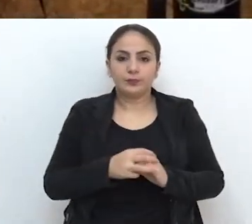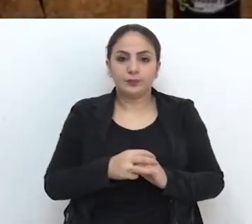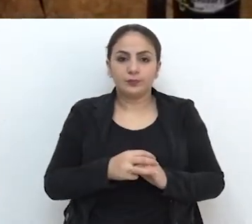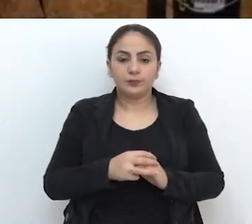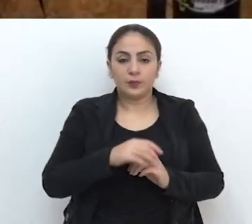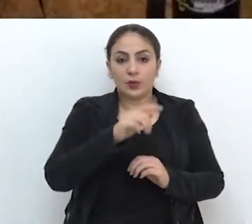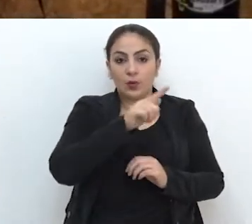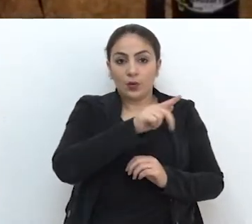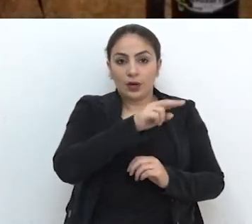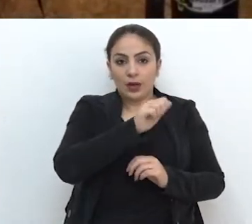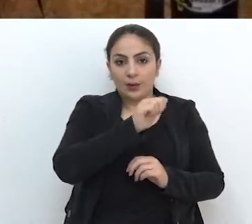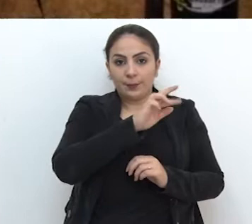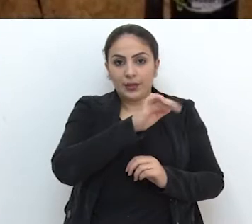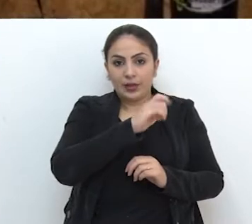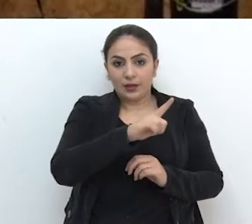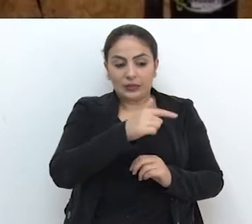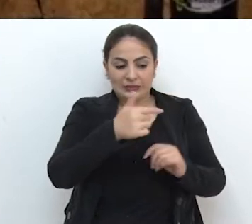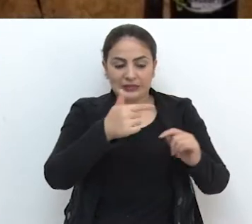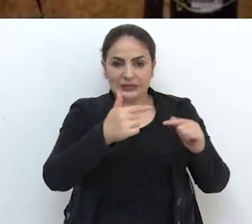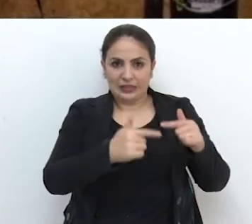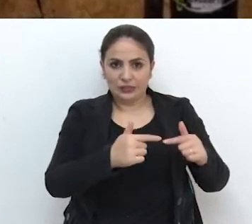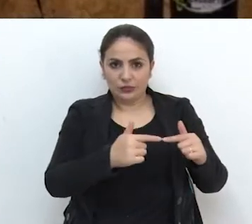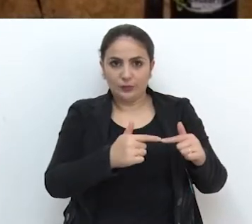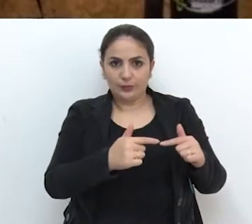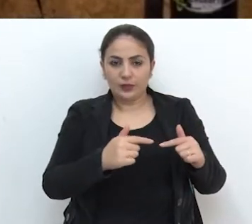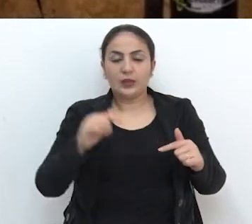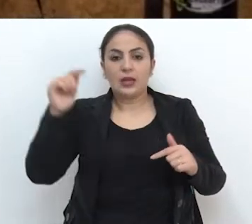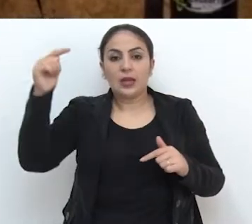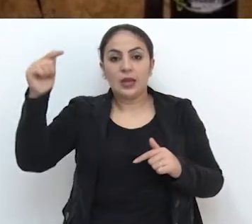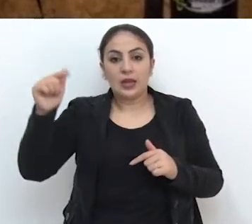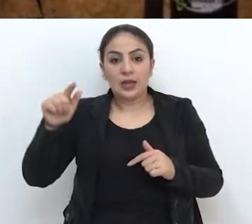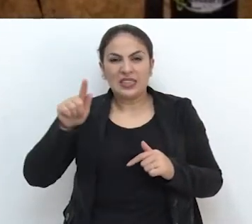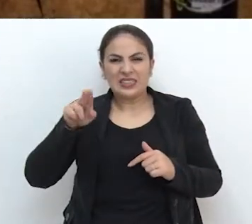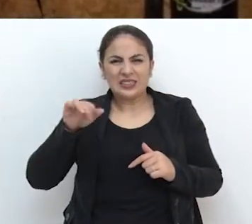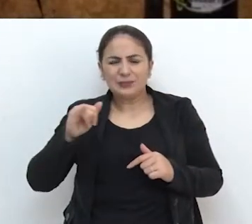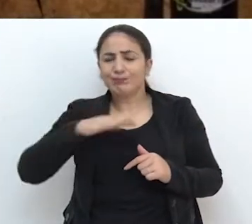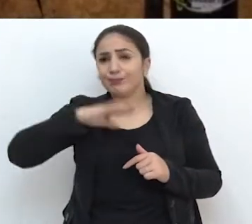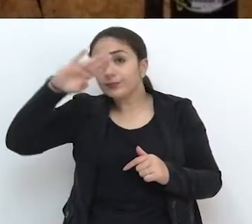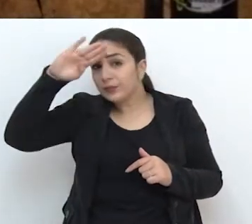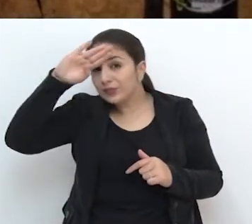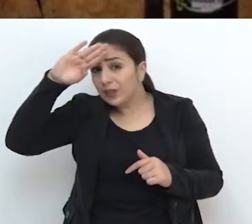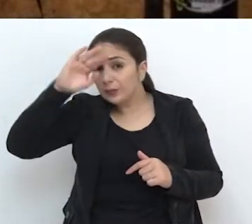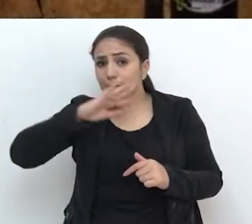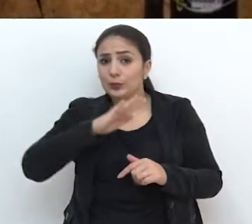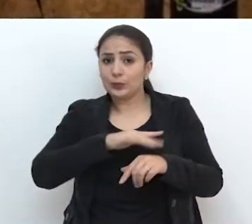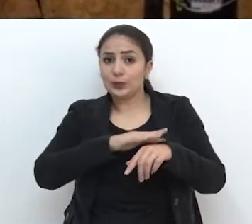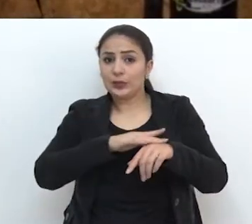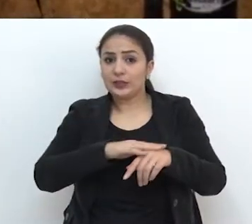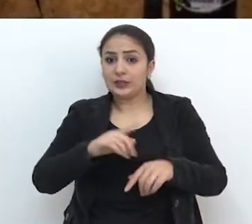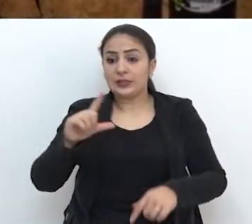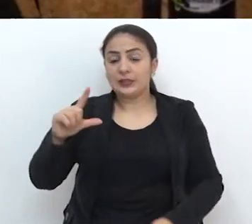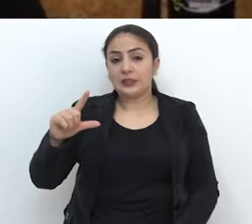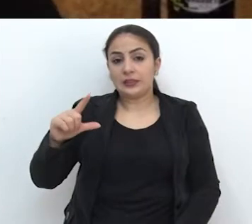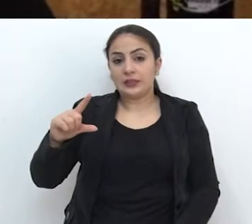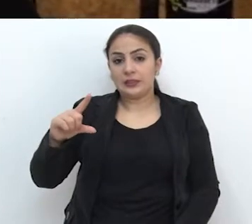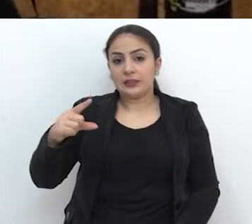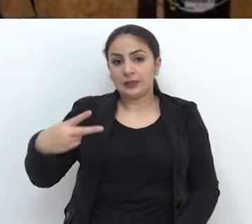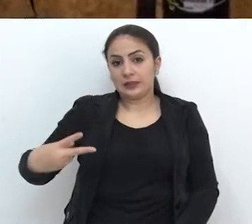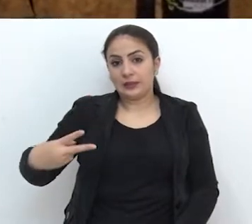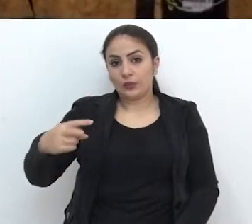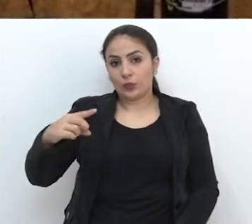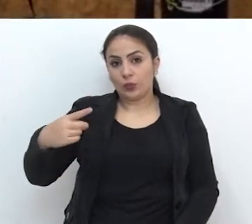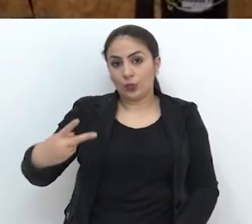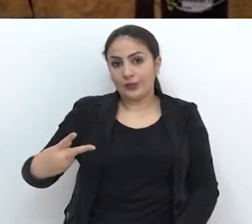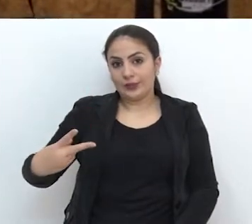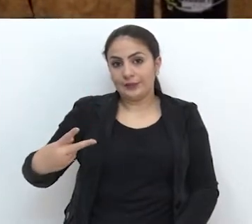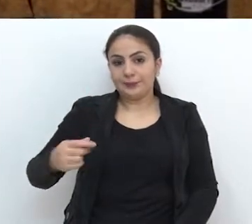O Gabriel ficou em sétimo. E o Gui estava meio ruim ainda com febre, ficou em 12º. Então, assim, ó,